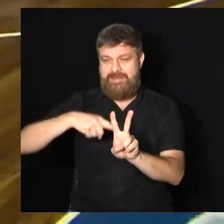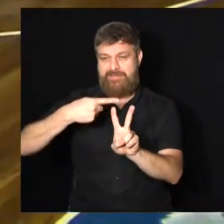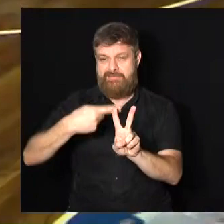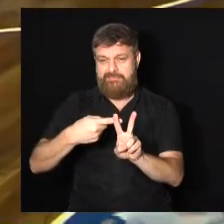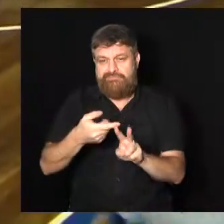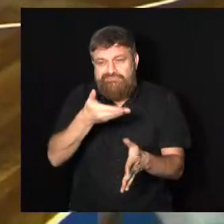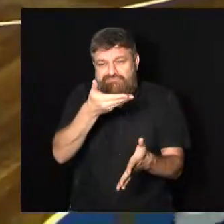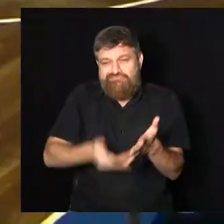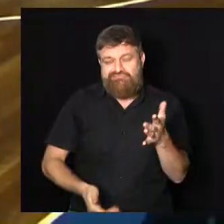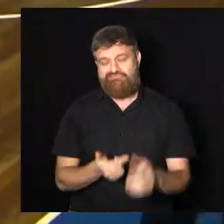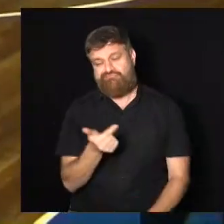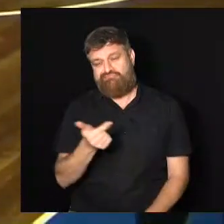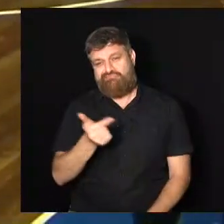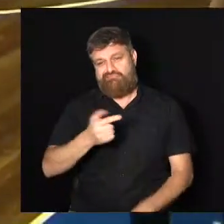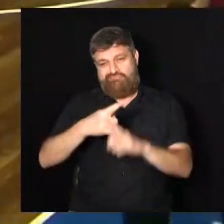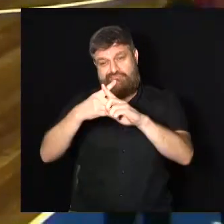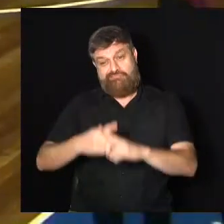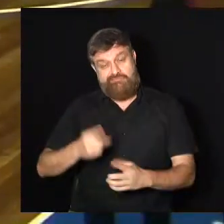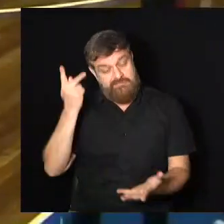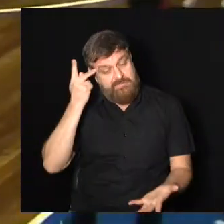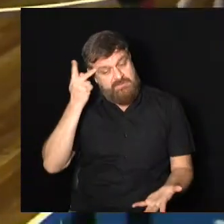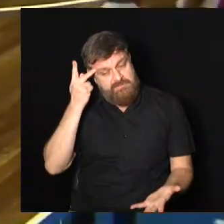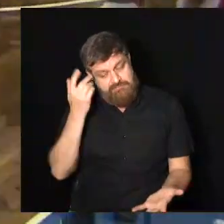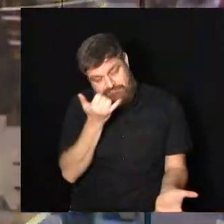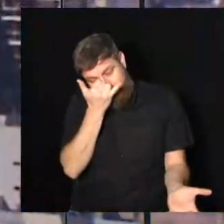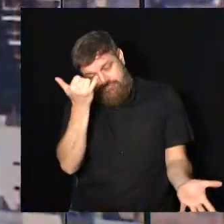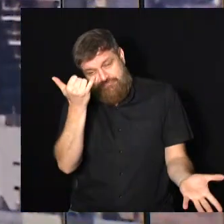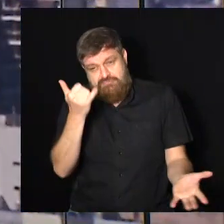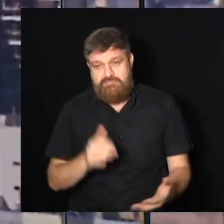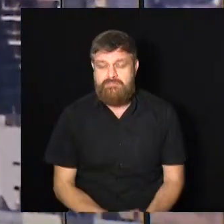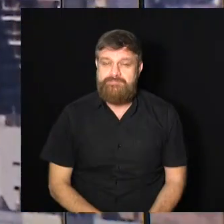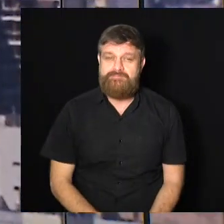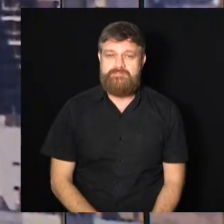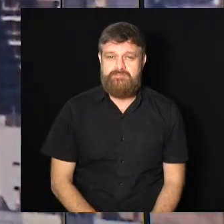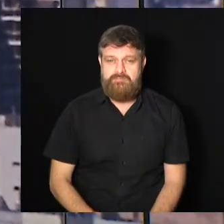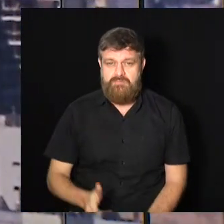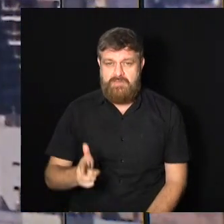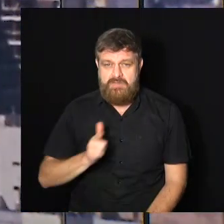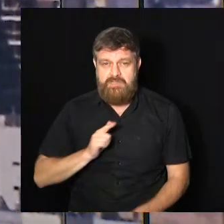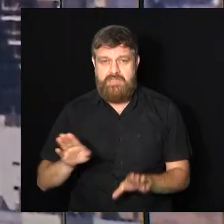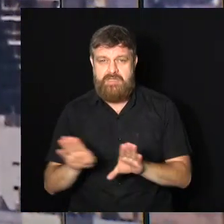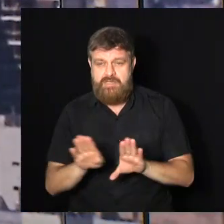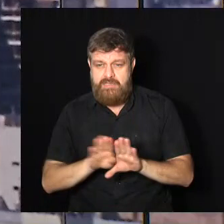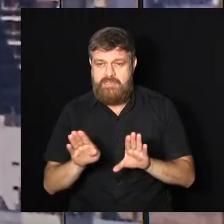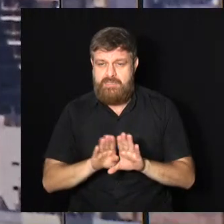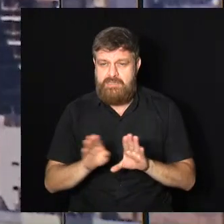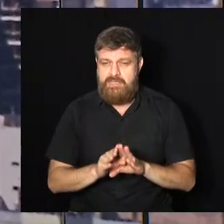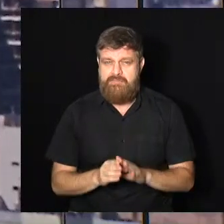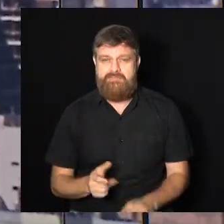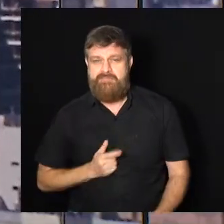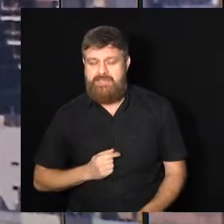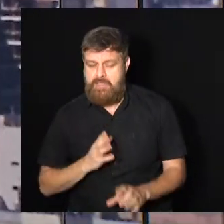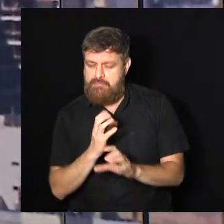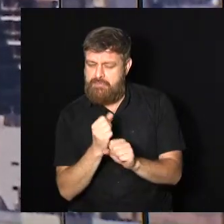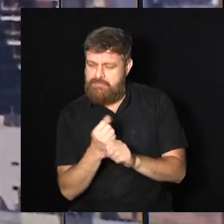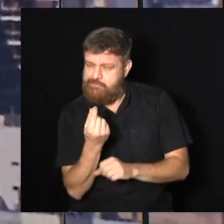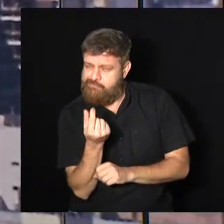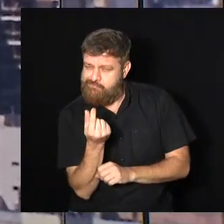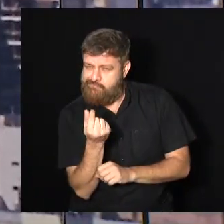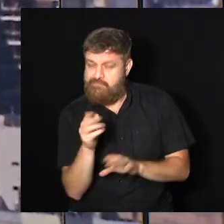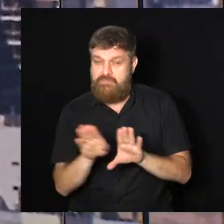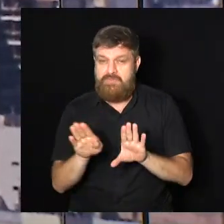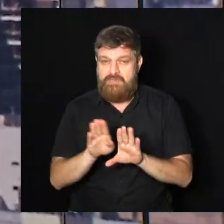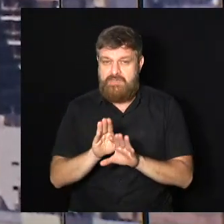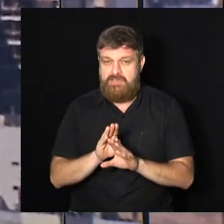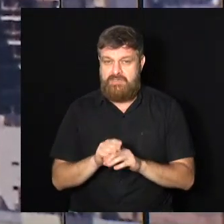pela segunda vez no Campeonato Paulista. Tem ainda o quadro Na Ponta do Lápis, a agenda de